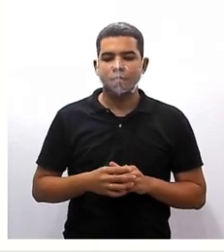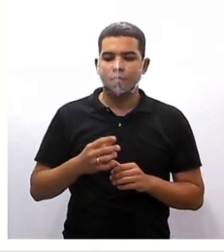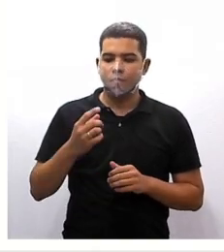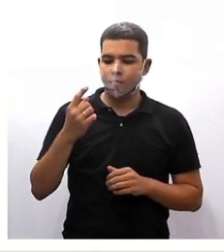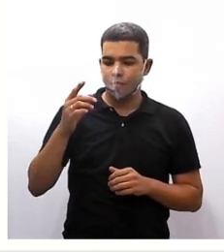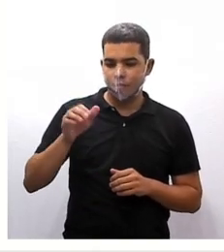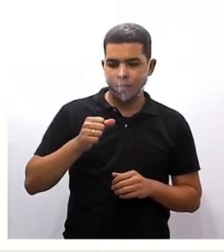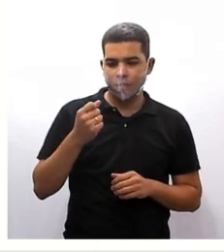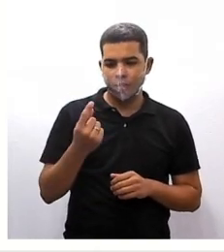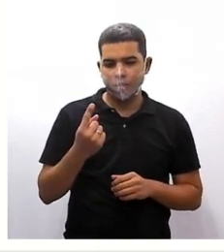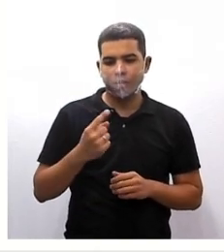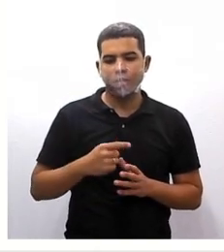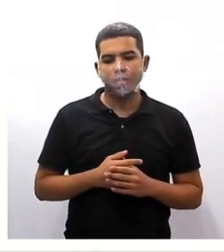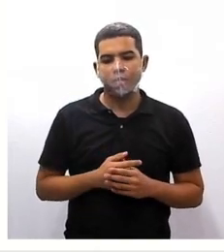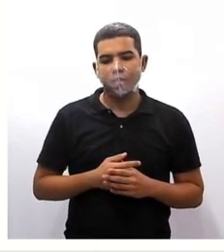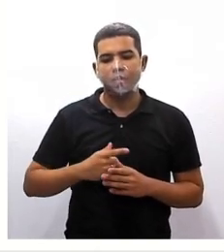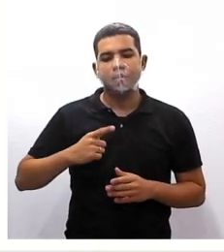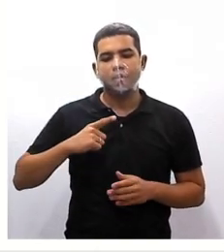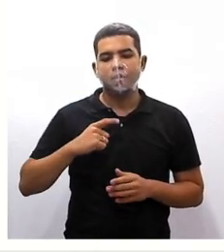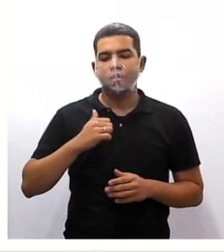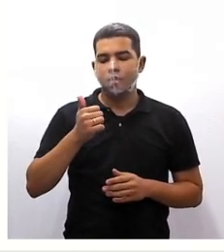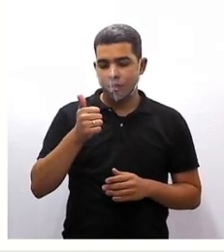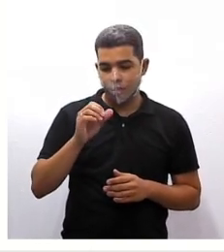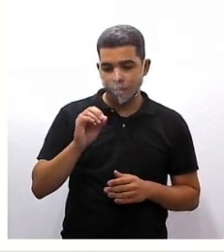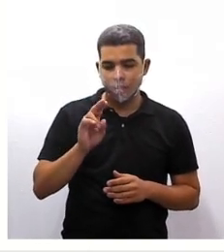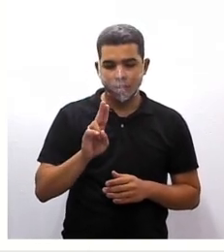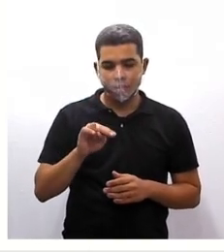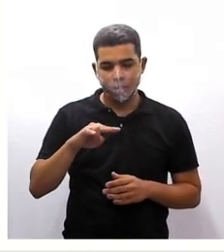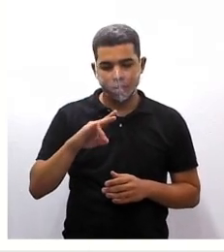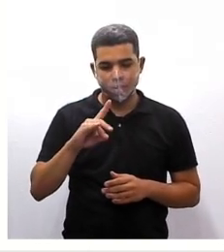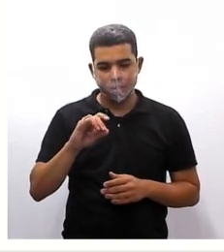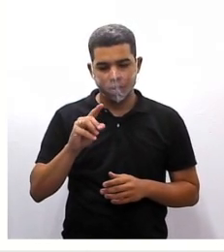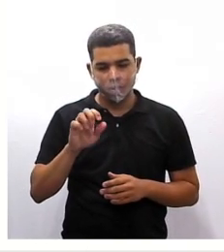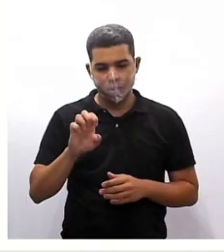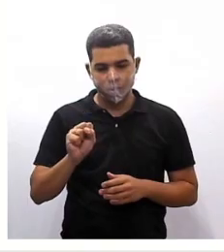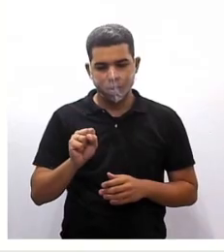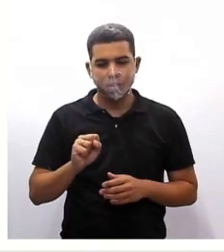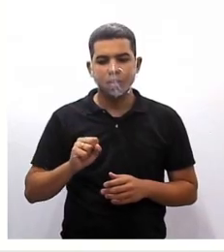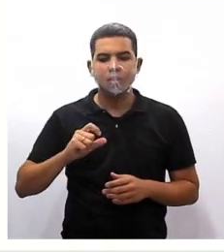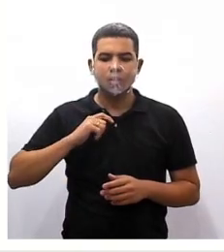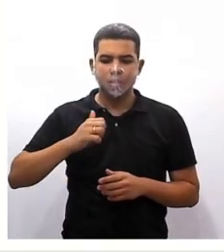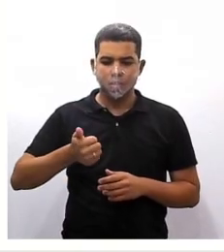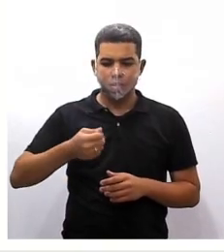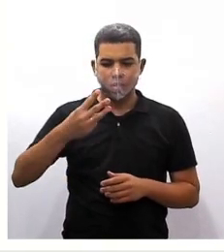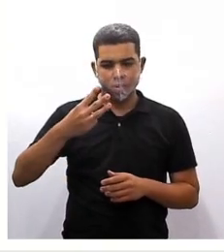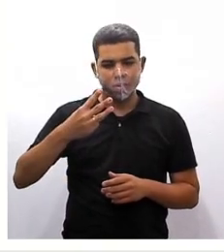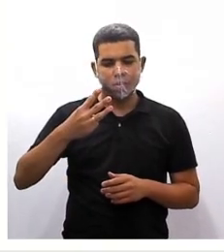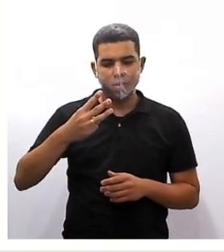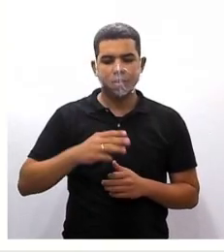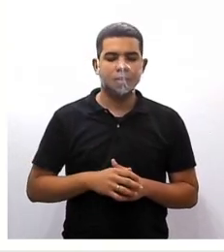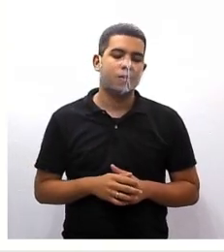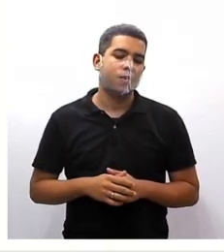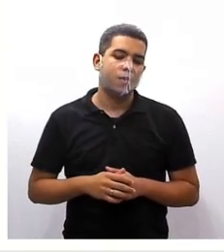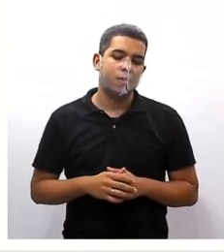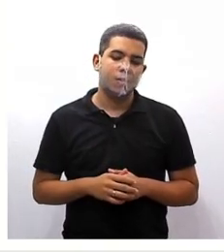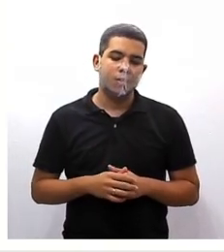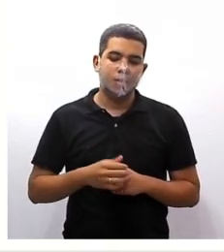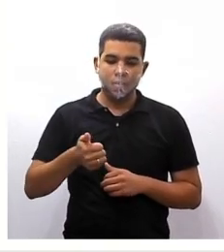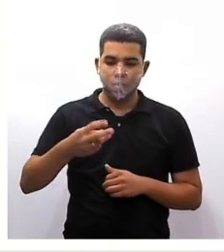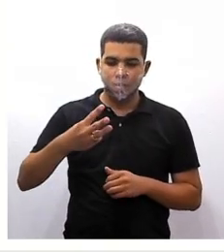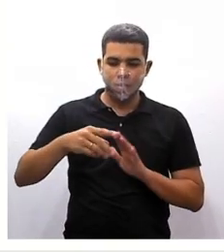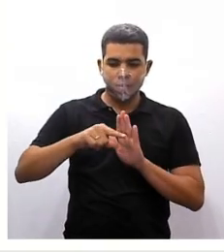é 10 unidades. 10 unidades mais 3 unidades, eu tenho 13 unidades. 13